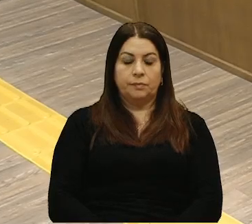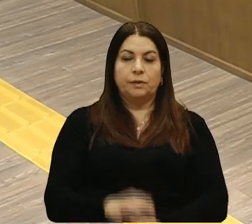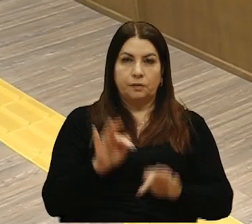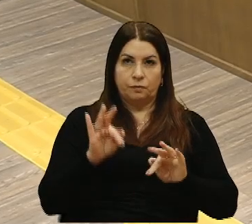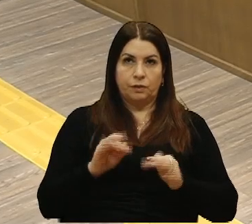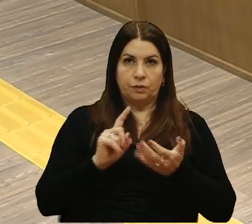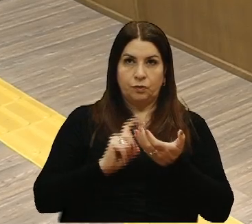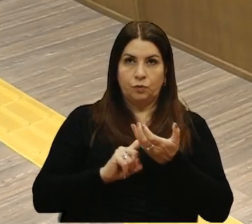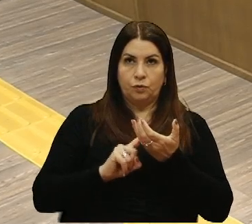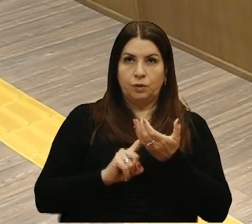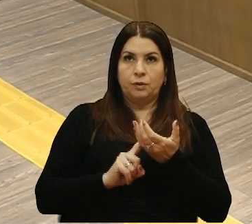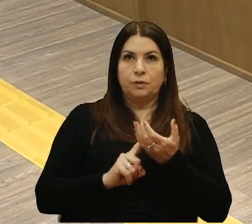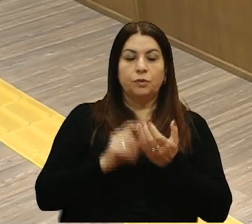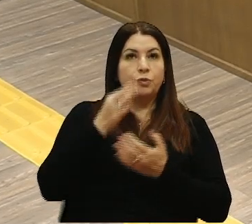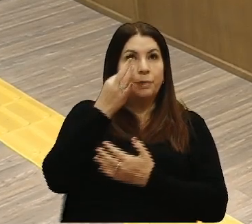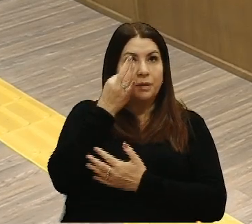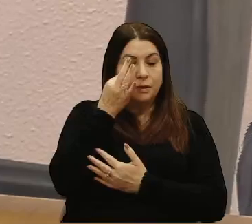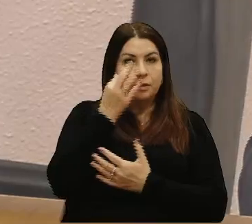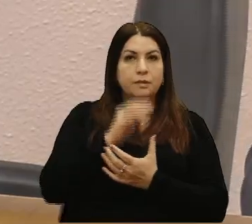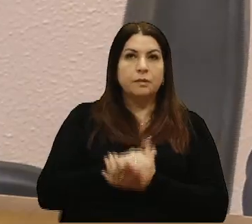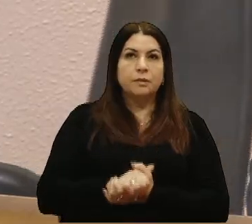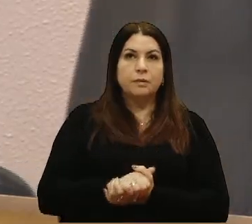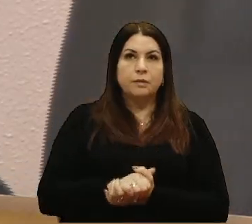Encerrado o registro de presenças.